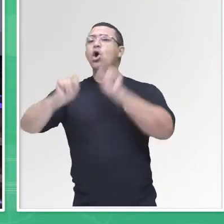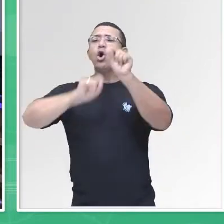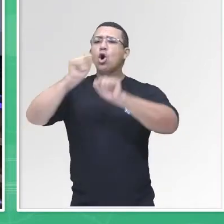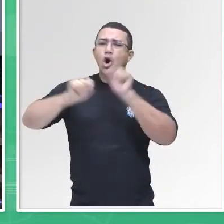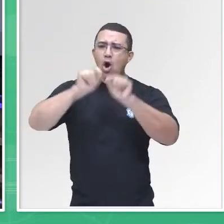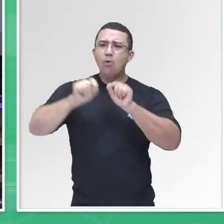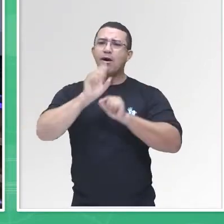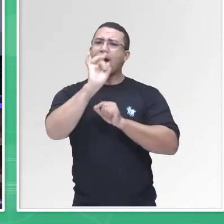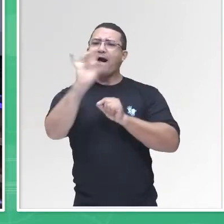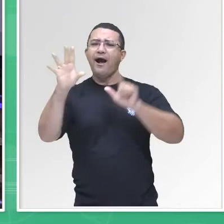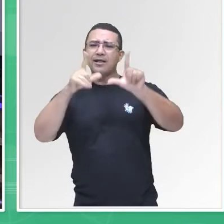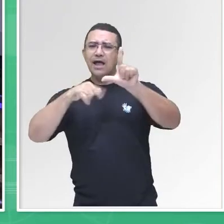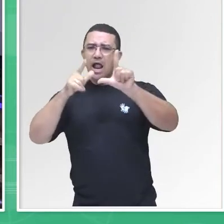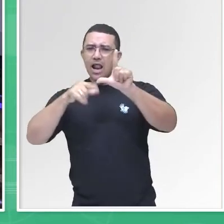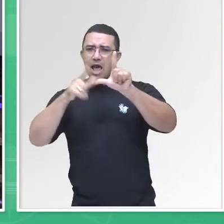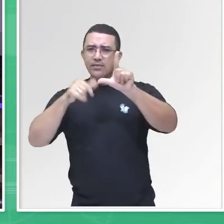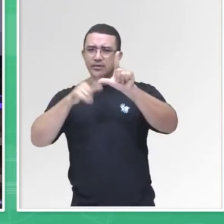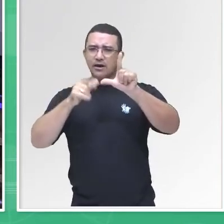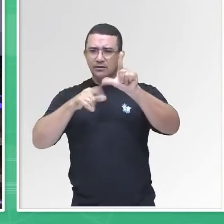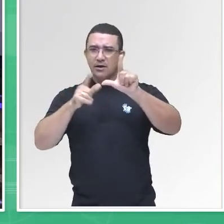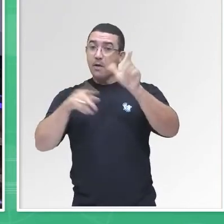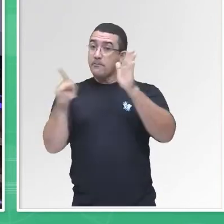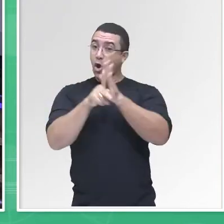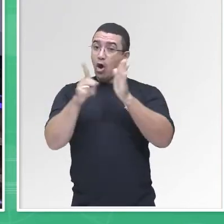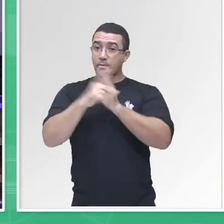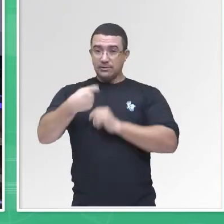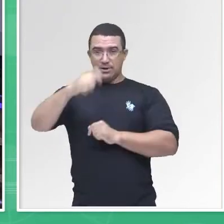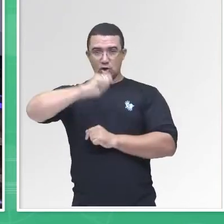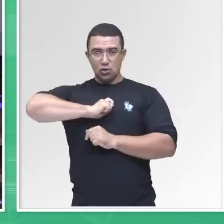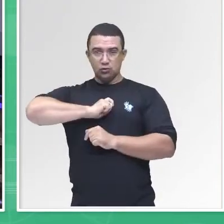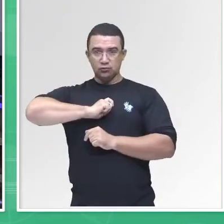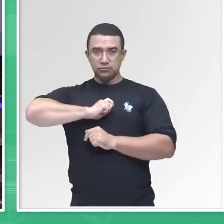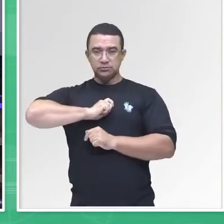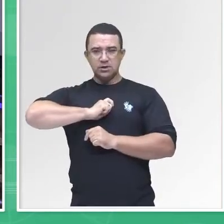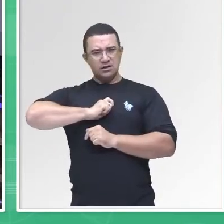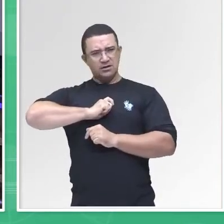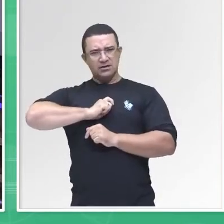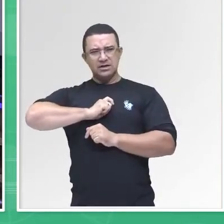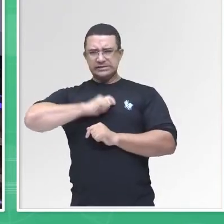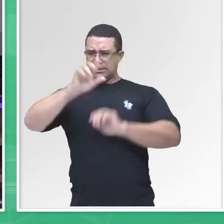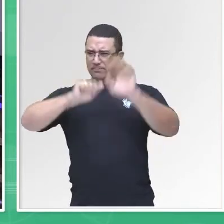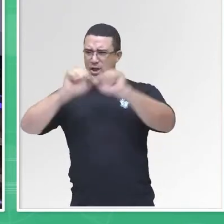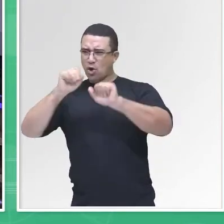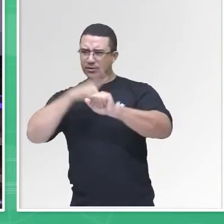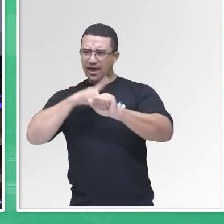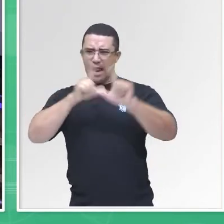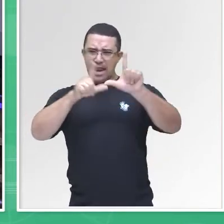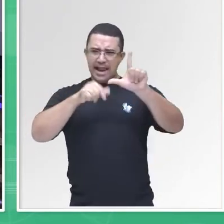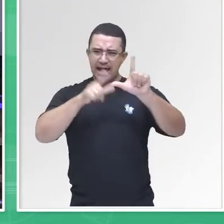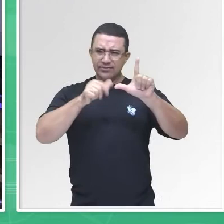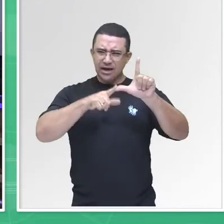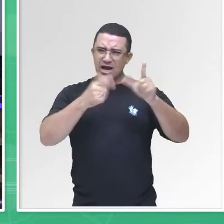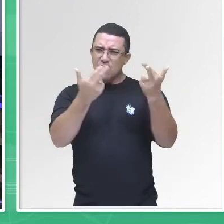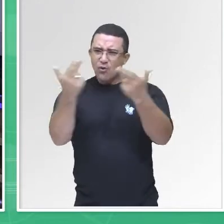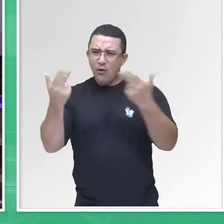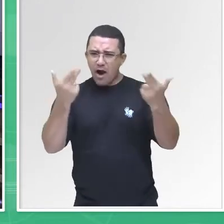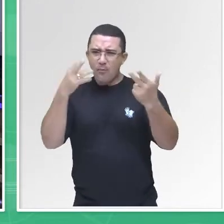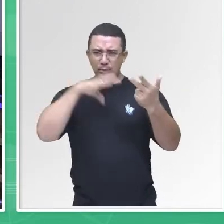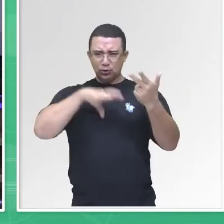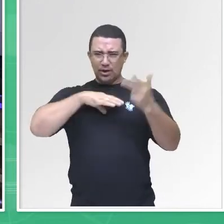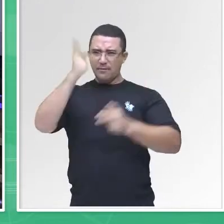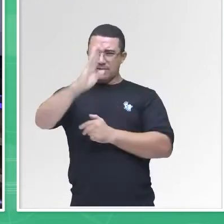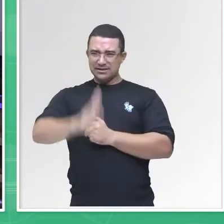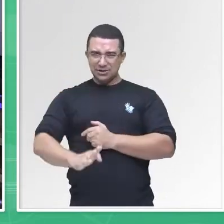cada letra, qual é o som que cada letra possui. Será se no alfabeto espanhol tem alguma letra que não tem no alfabeto aqui no Brasil, o